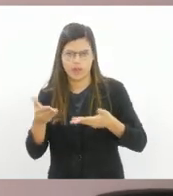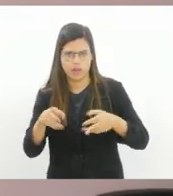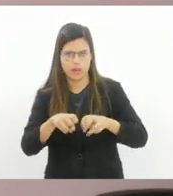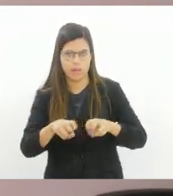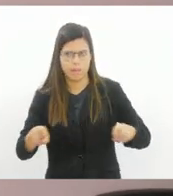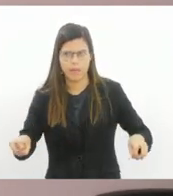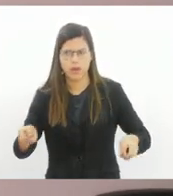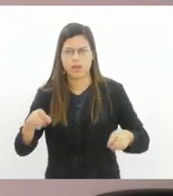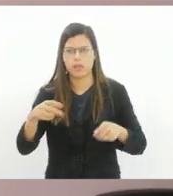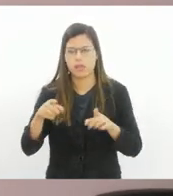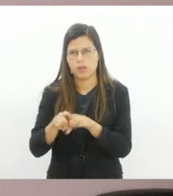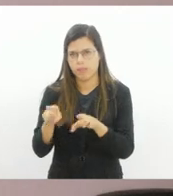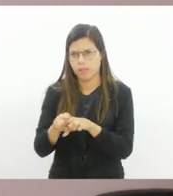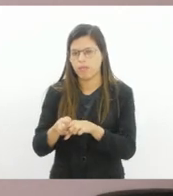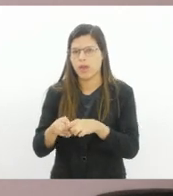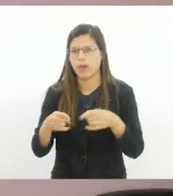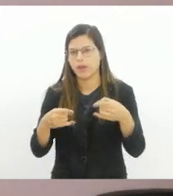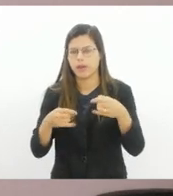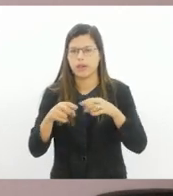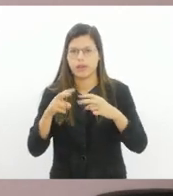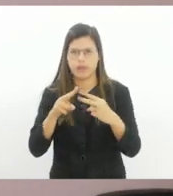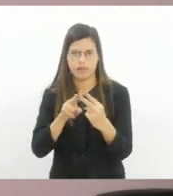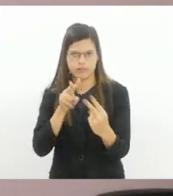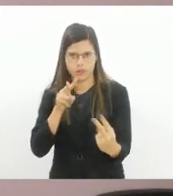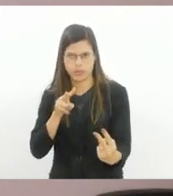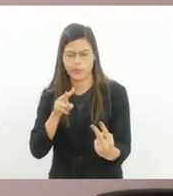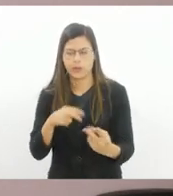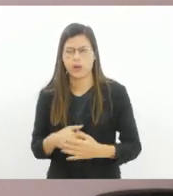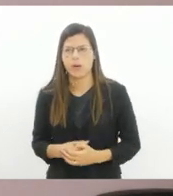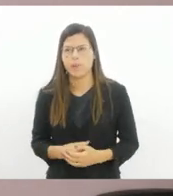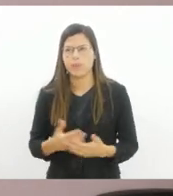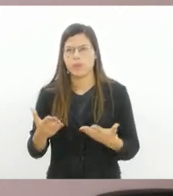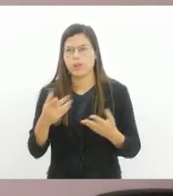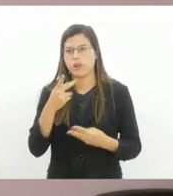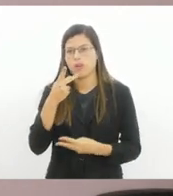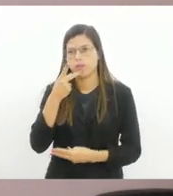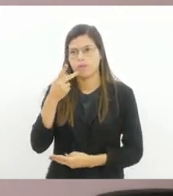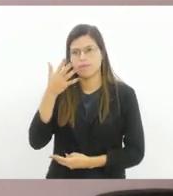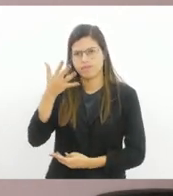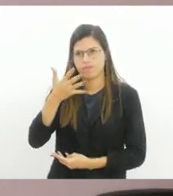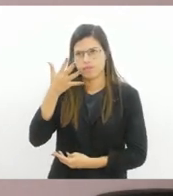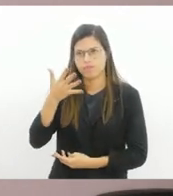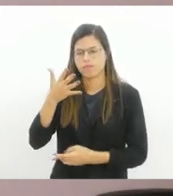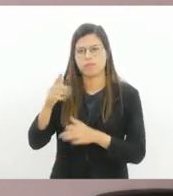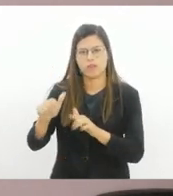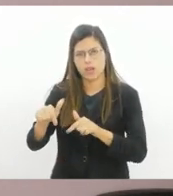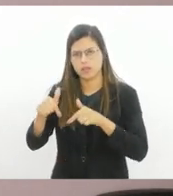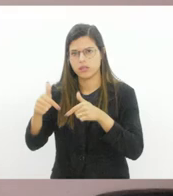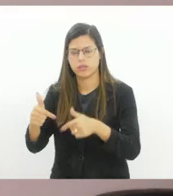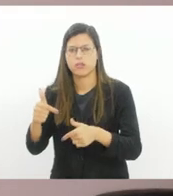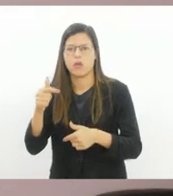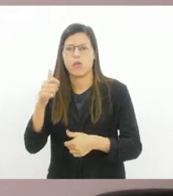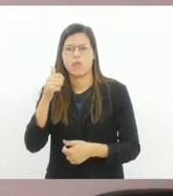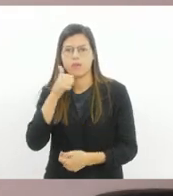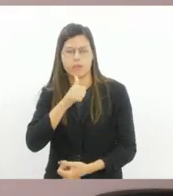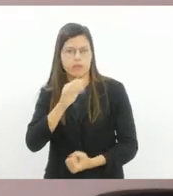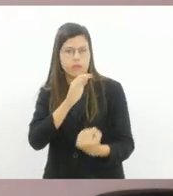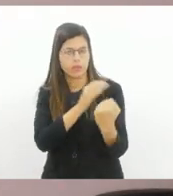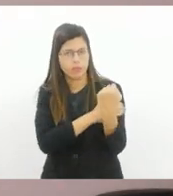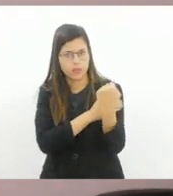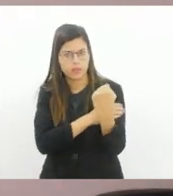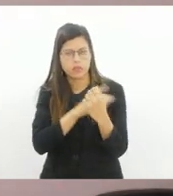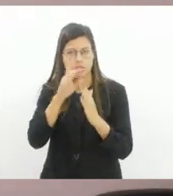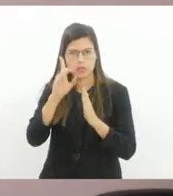gente online. Queria fazer a minha fala aqui enquanto ativista feminista dos direitos das